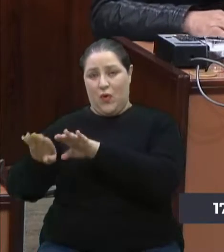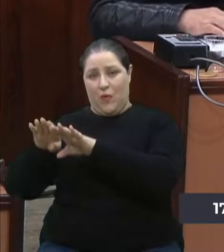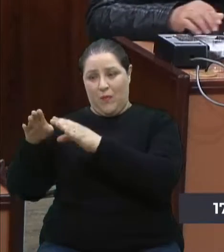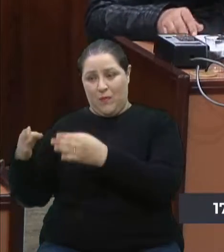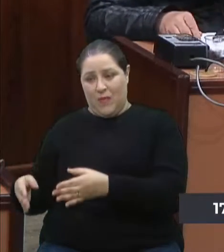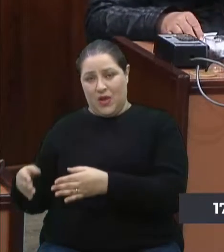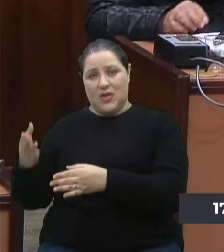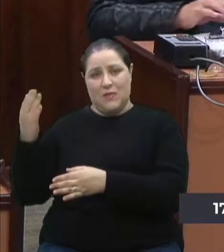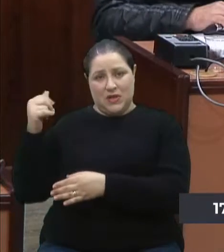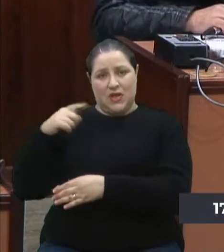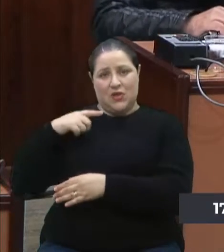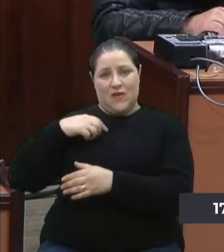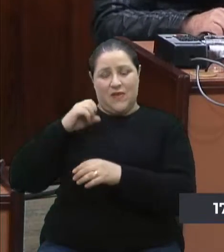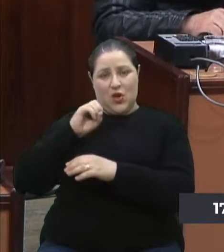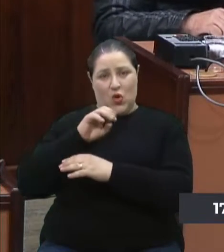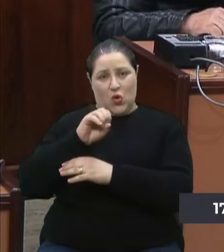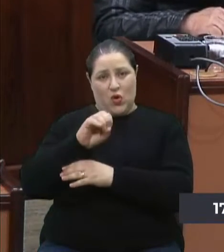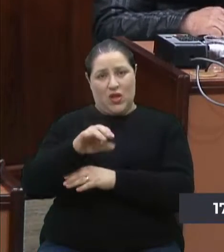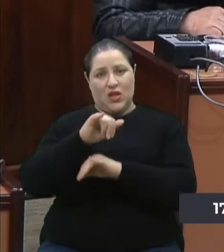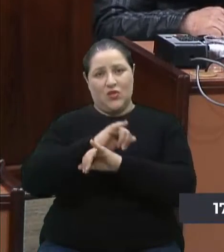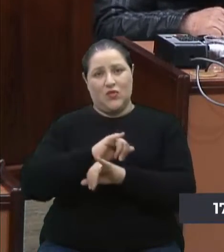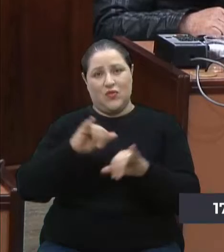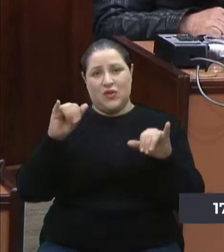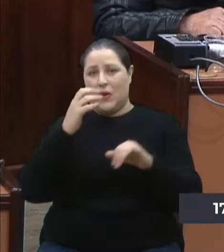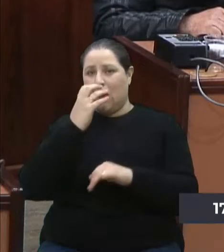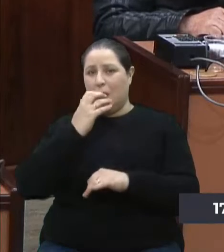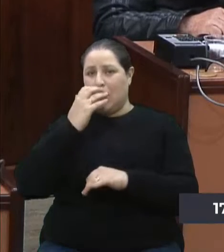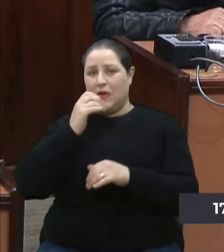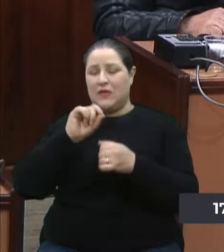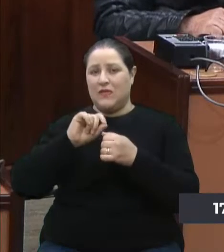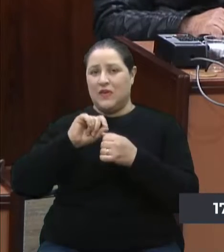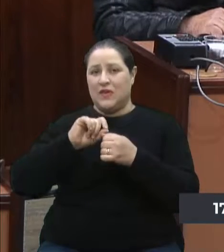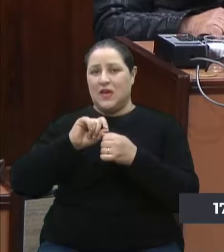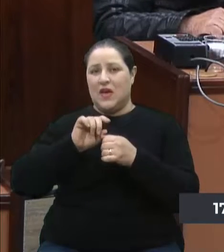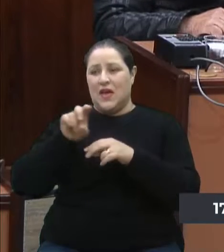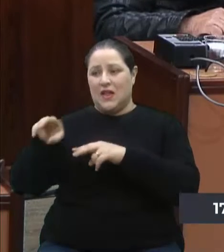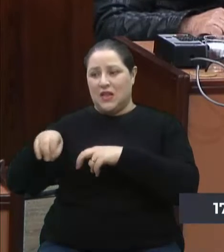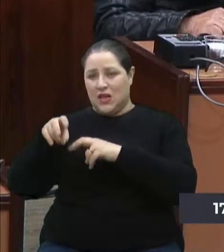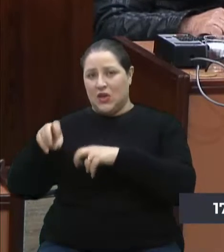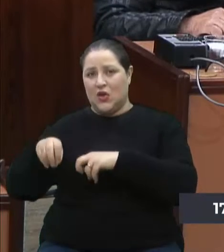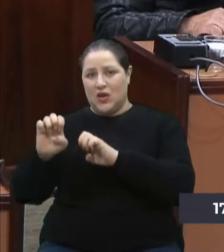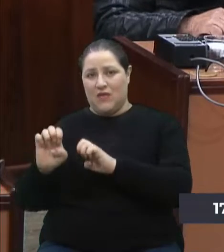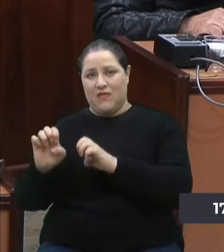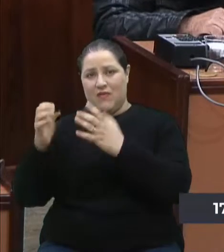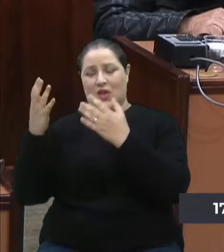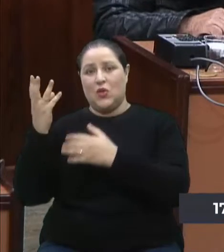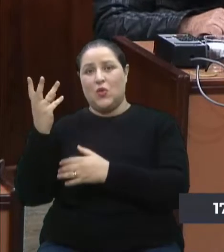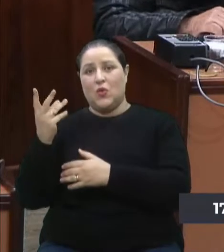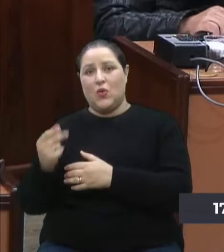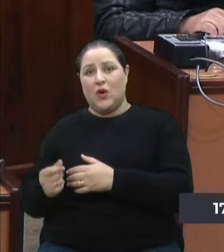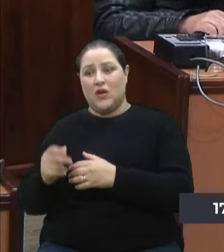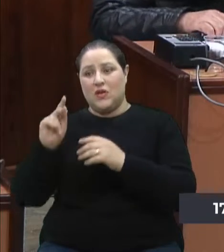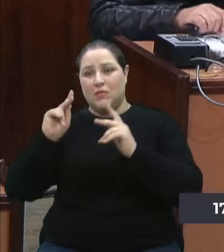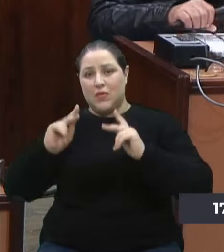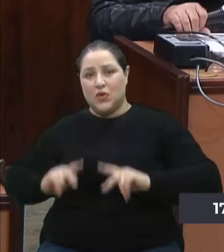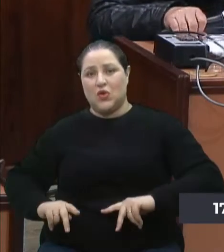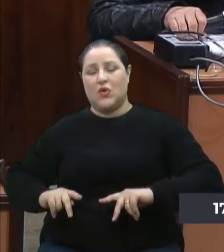Teve teve a aquela divulgação todo criador caminhos fez do evento lá no interior de quantos atletas vieram para Caxias do Sul